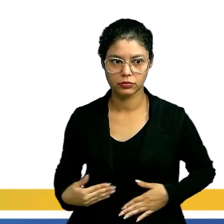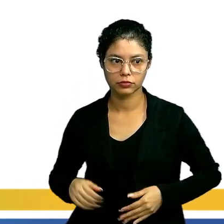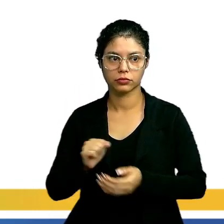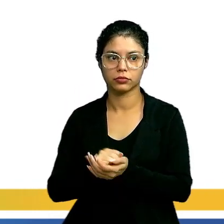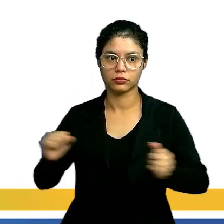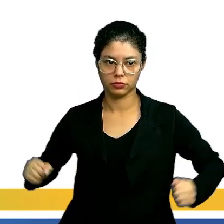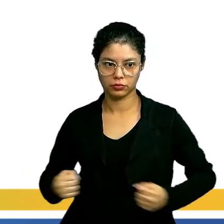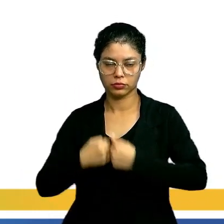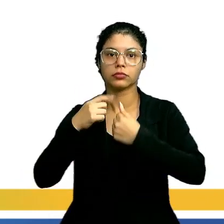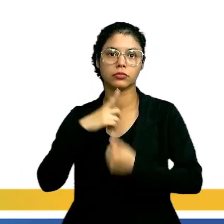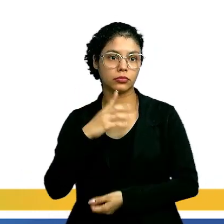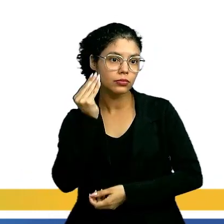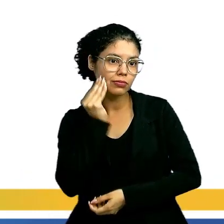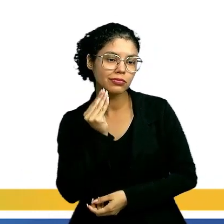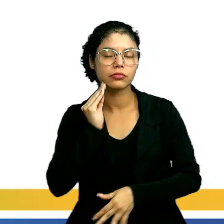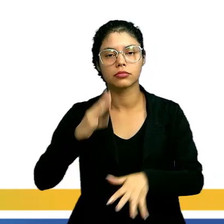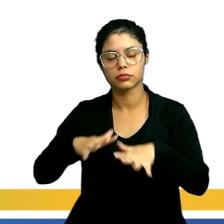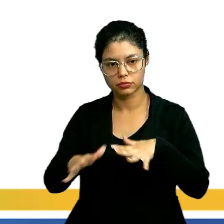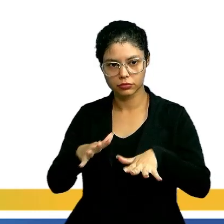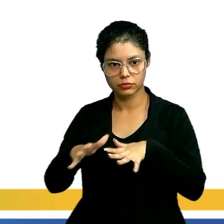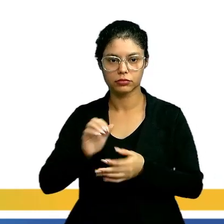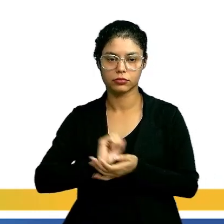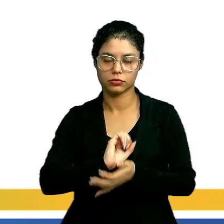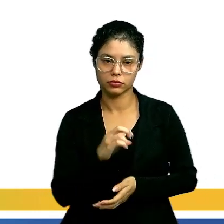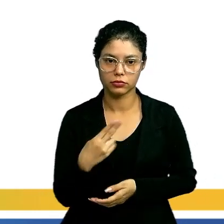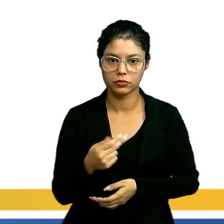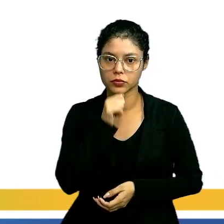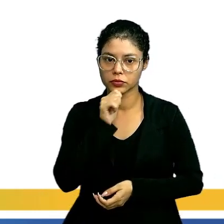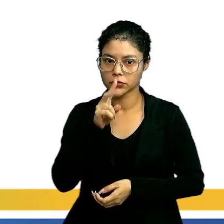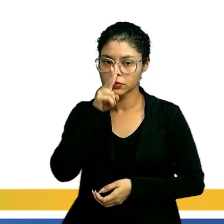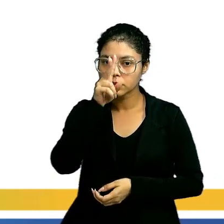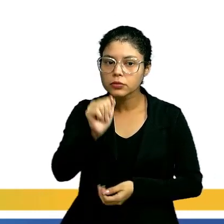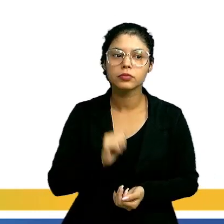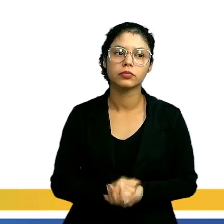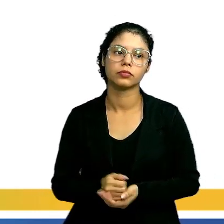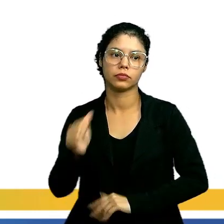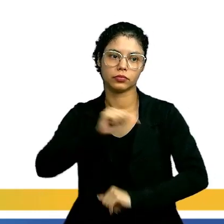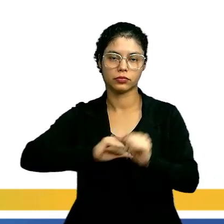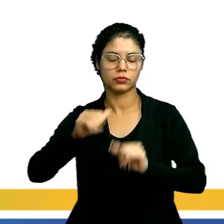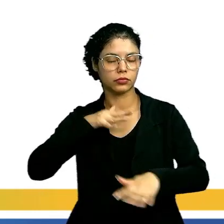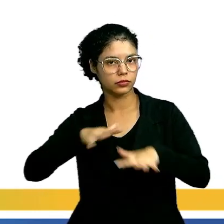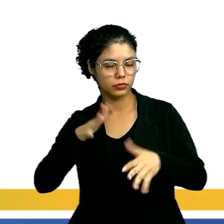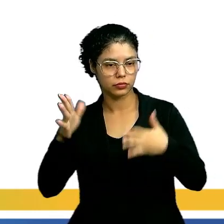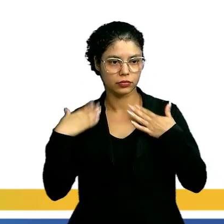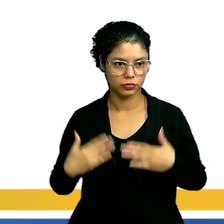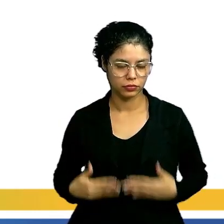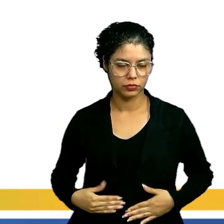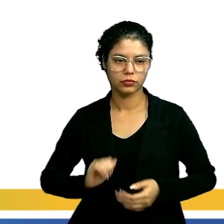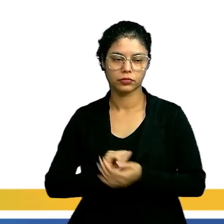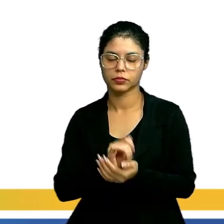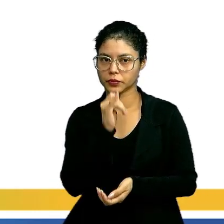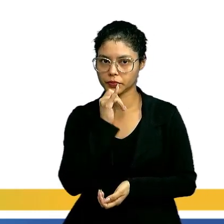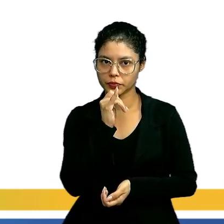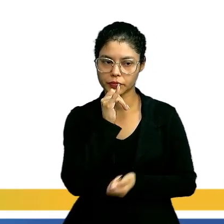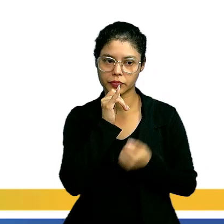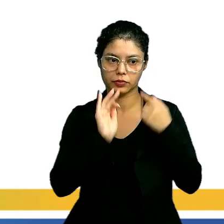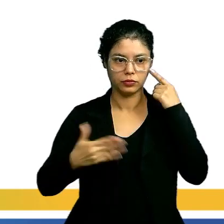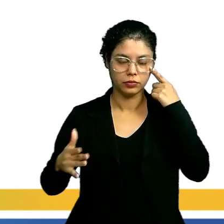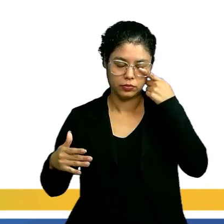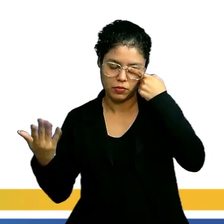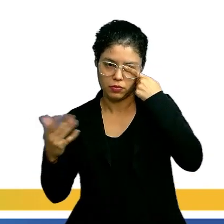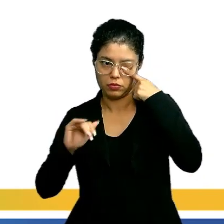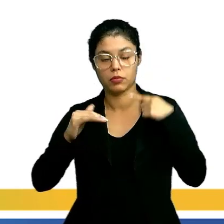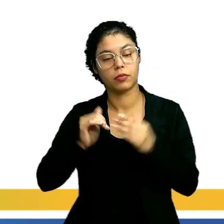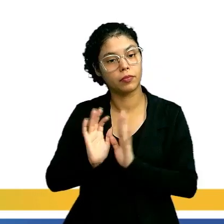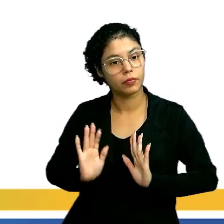esse choque ele vai ter uma tendência ao movimento, ou seja, é uma força que se opõe ao movimento dos corpos. Por exemplo, quando